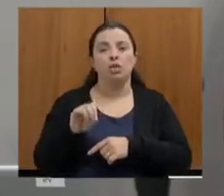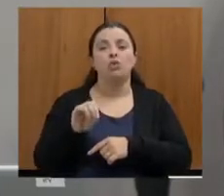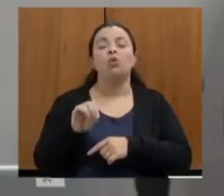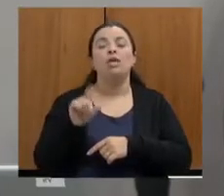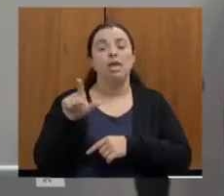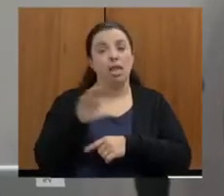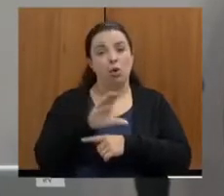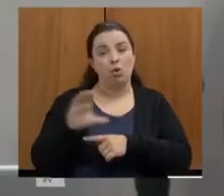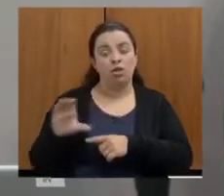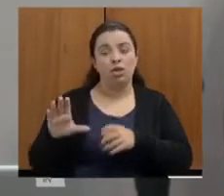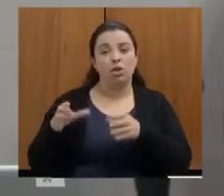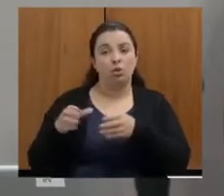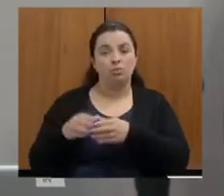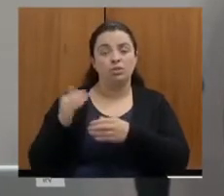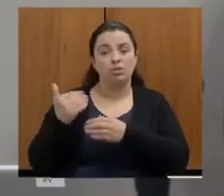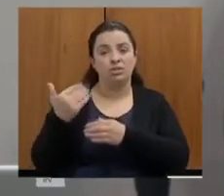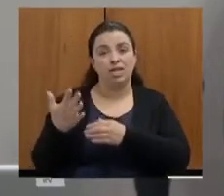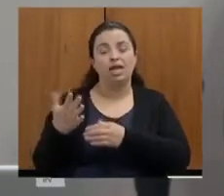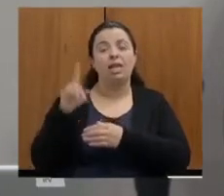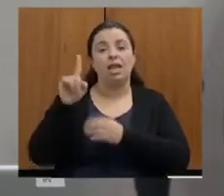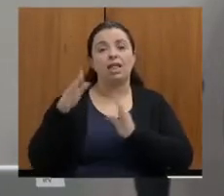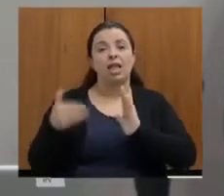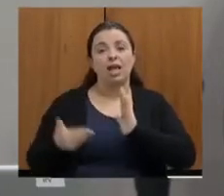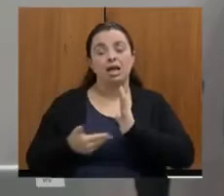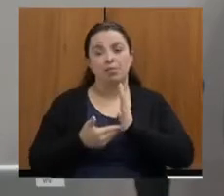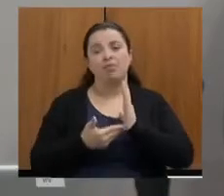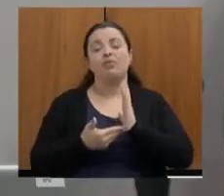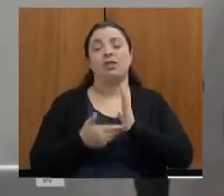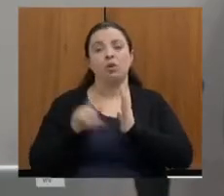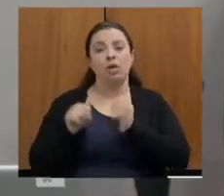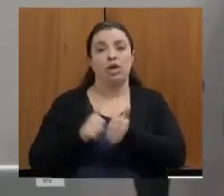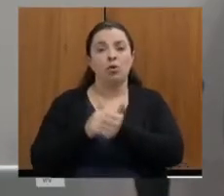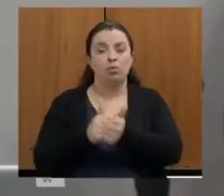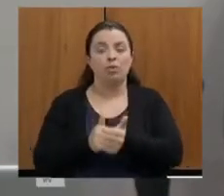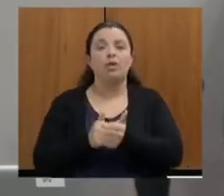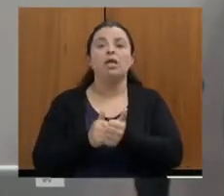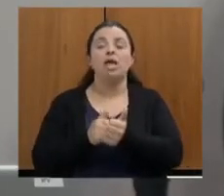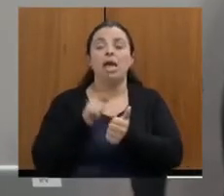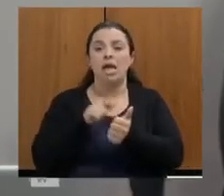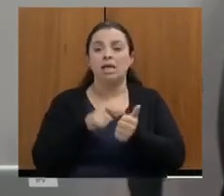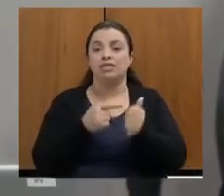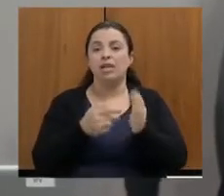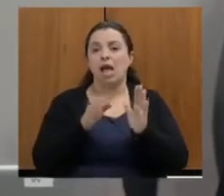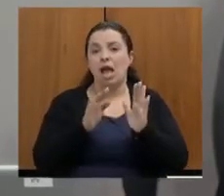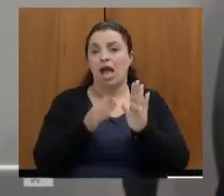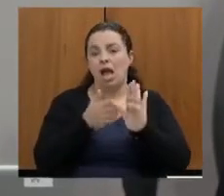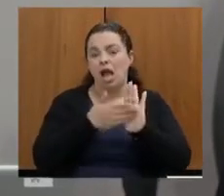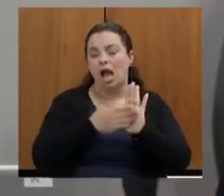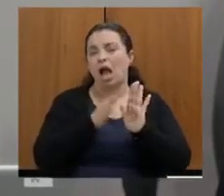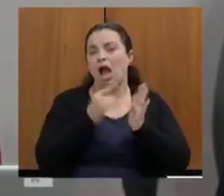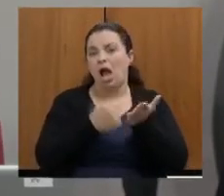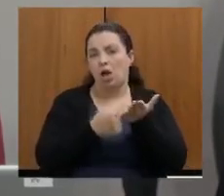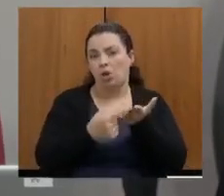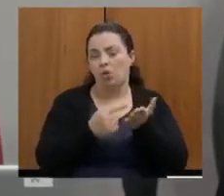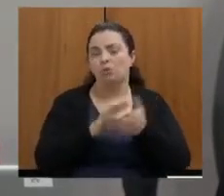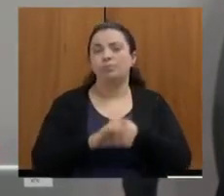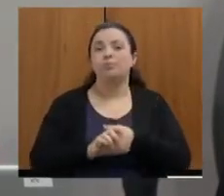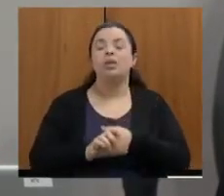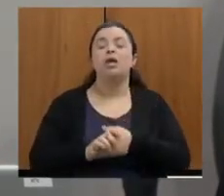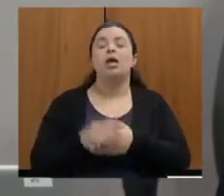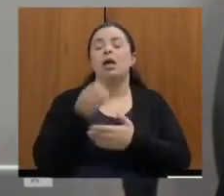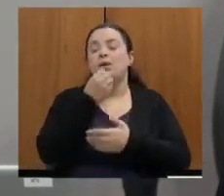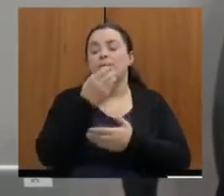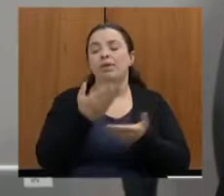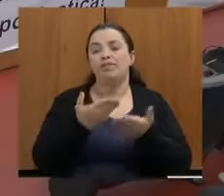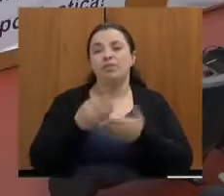da comissão externa da câmara federal que acompanha a repactuação Mônica seja bem-vinda com a palavra